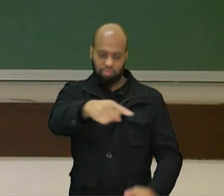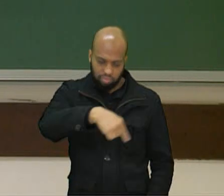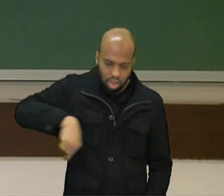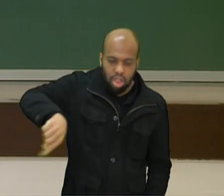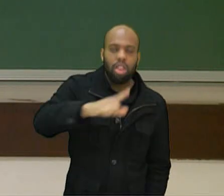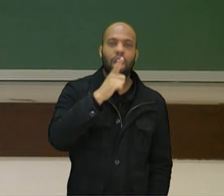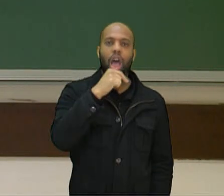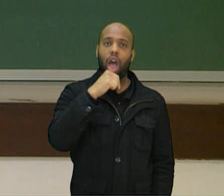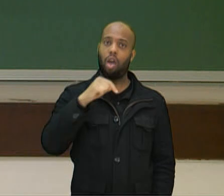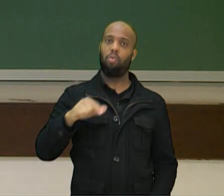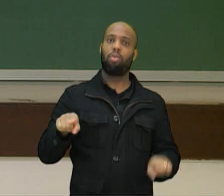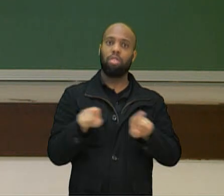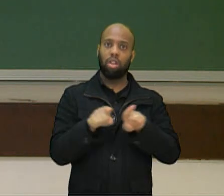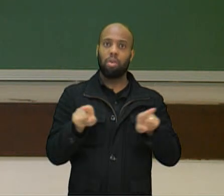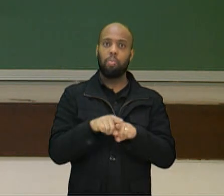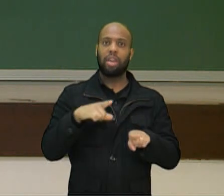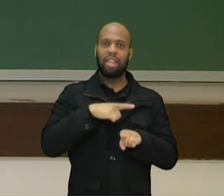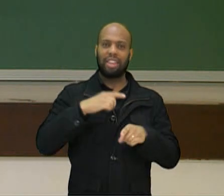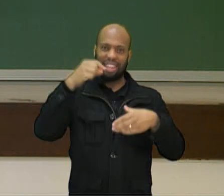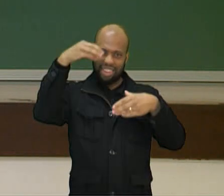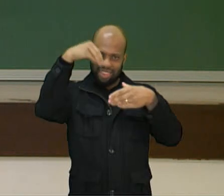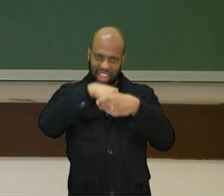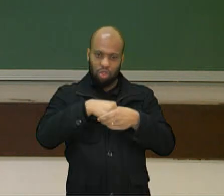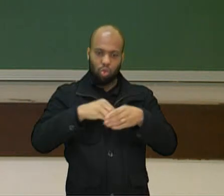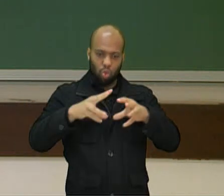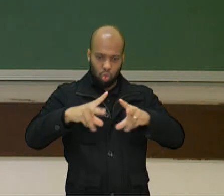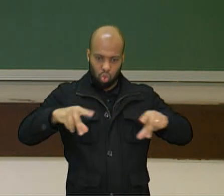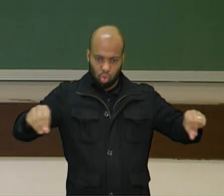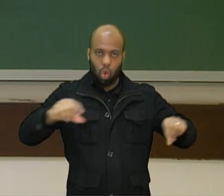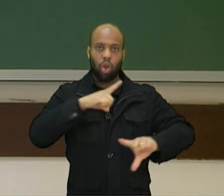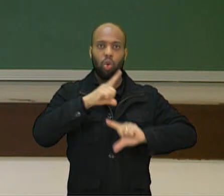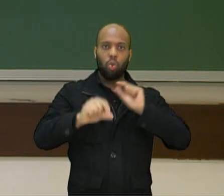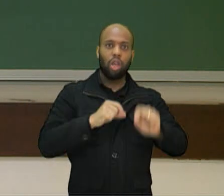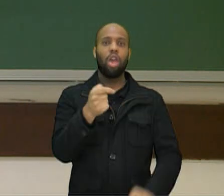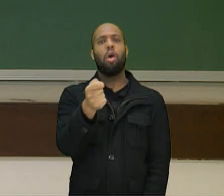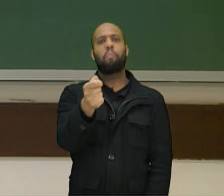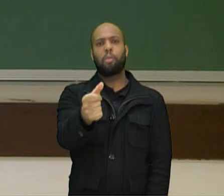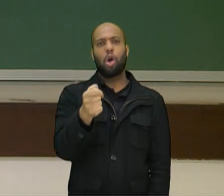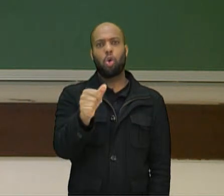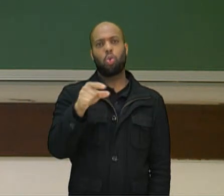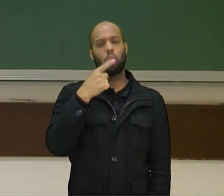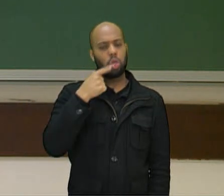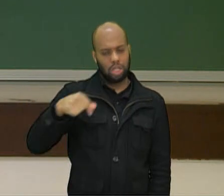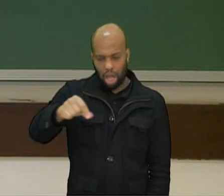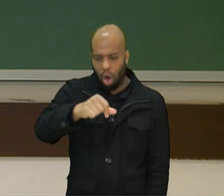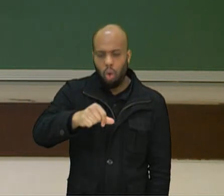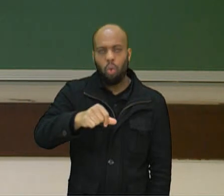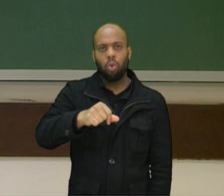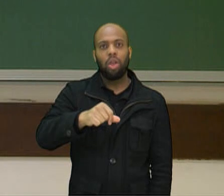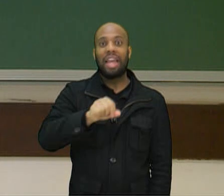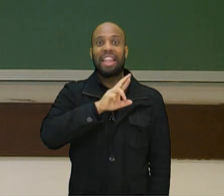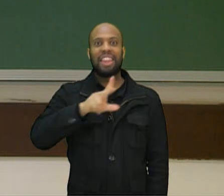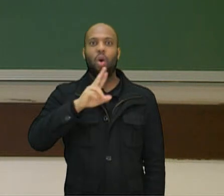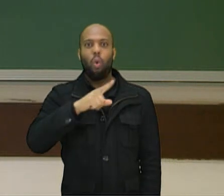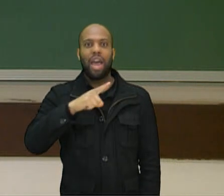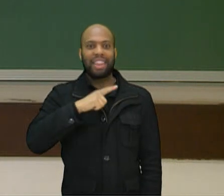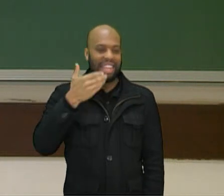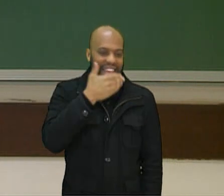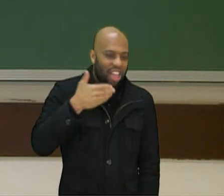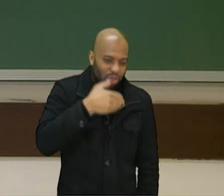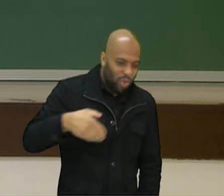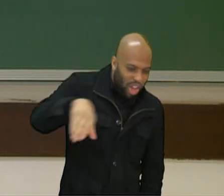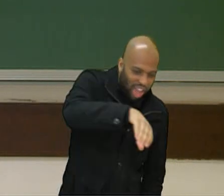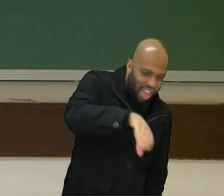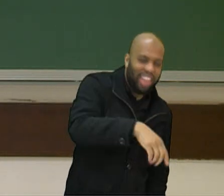lagos, nas lagoas e no subsolo, elas têm uma concentração de sal muito pequena. Não é que elas tenham adição de